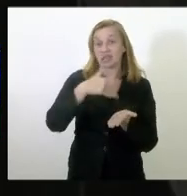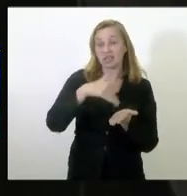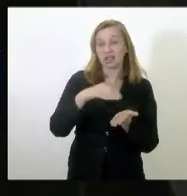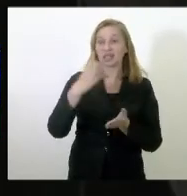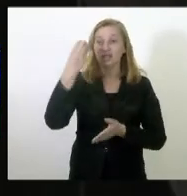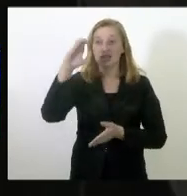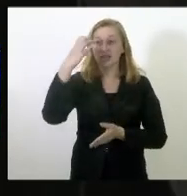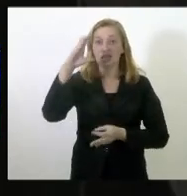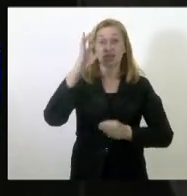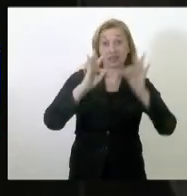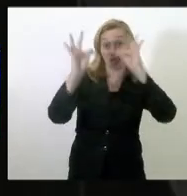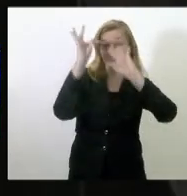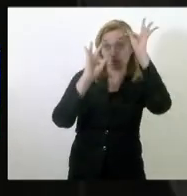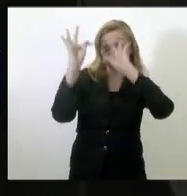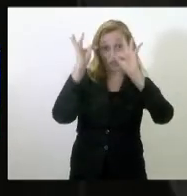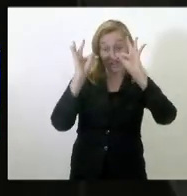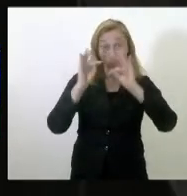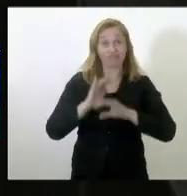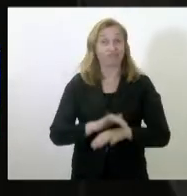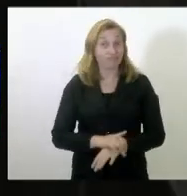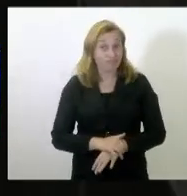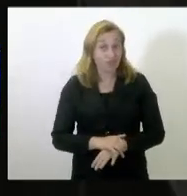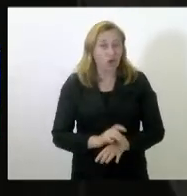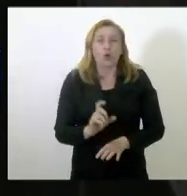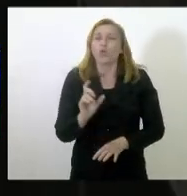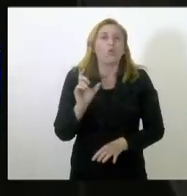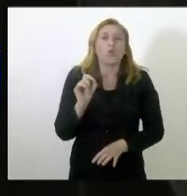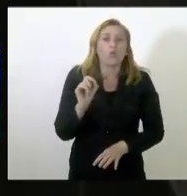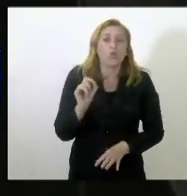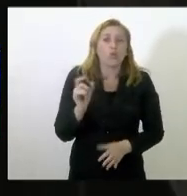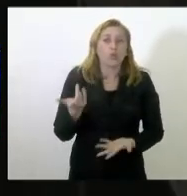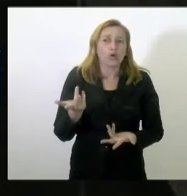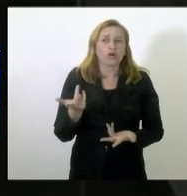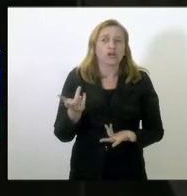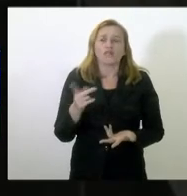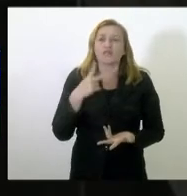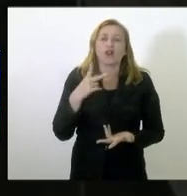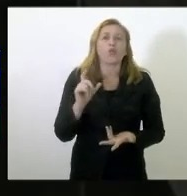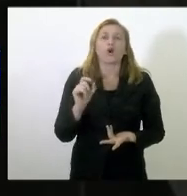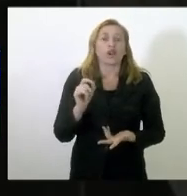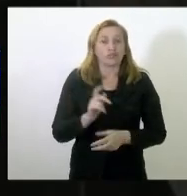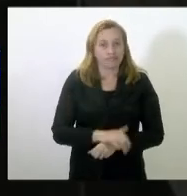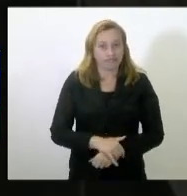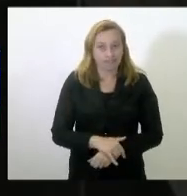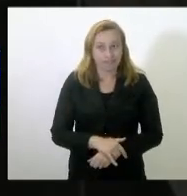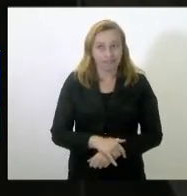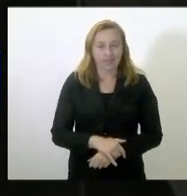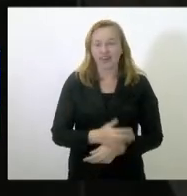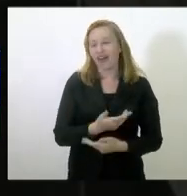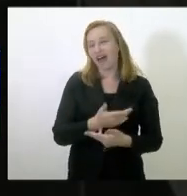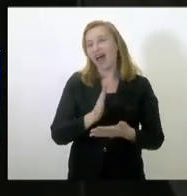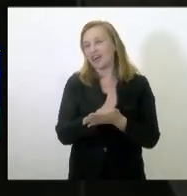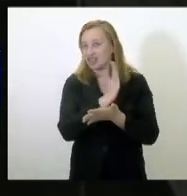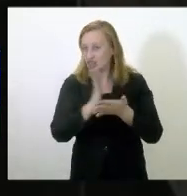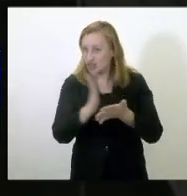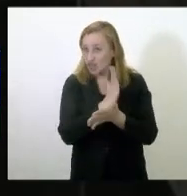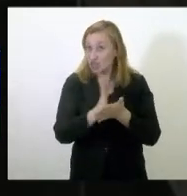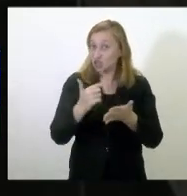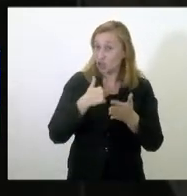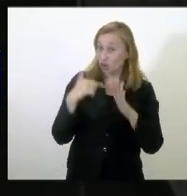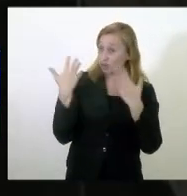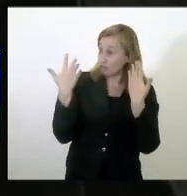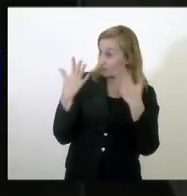e Tecnologia. O que você quer dizer com isso, deputada? Quer dizer que muitas das vezes estamos